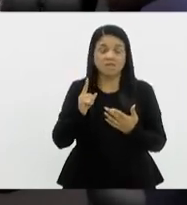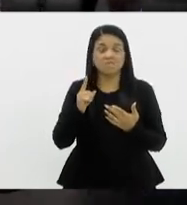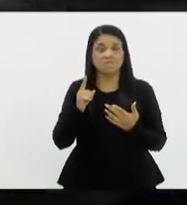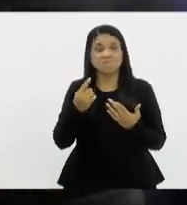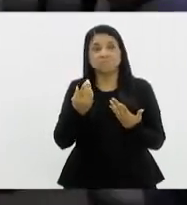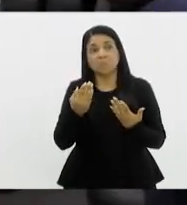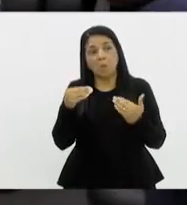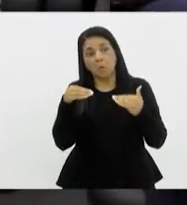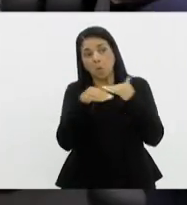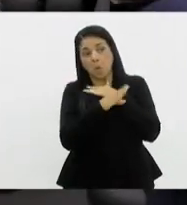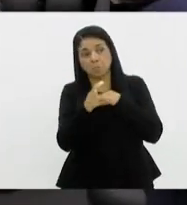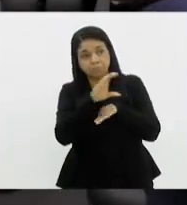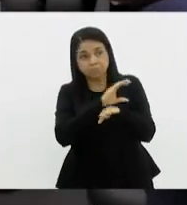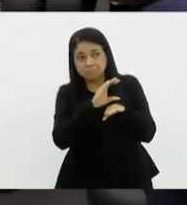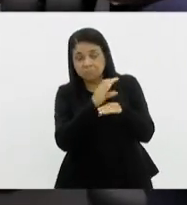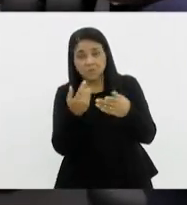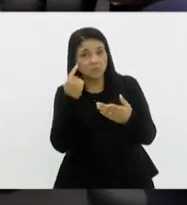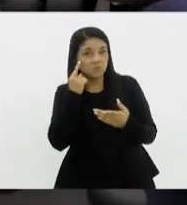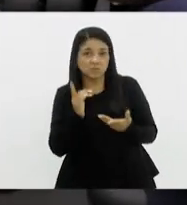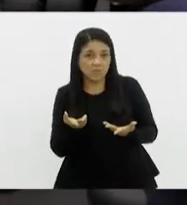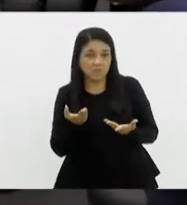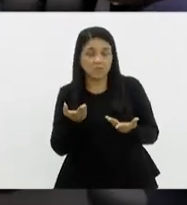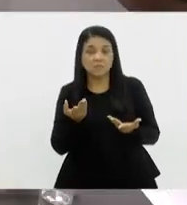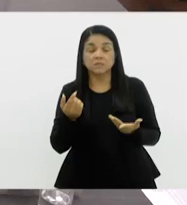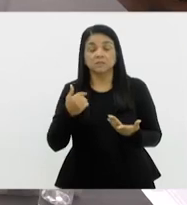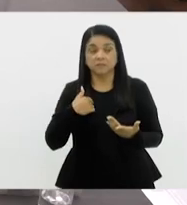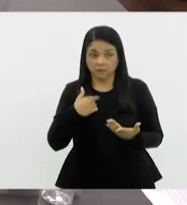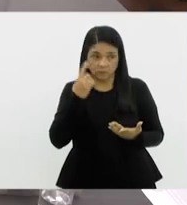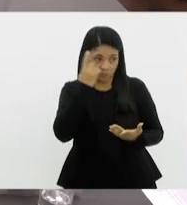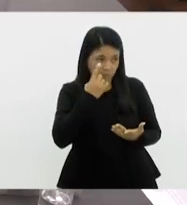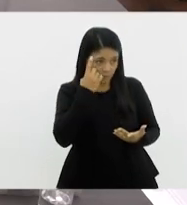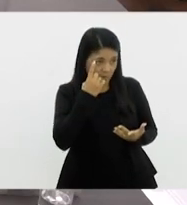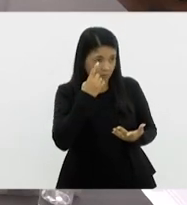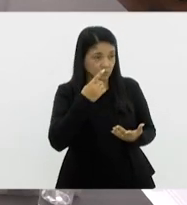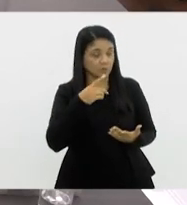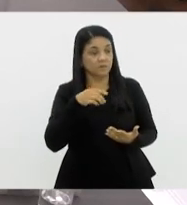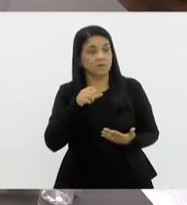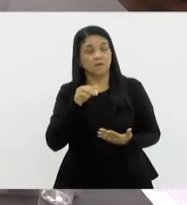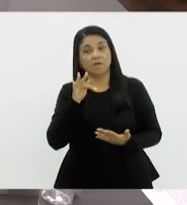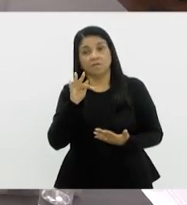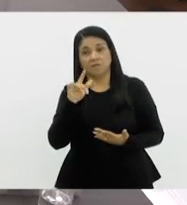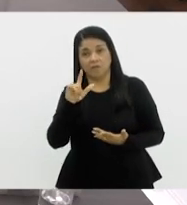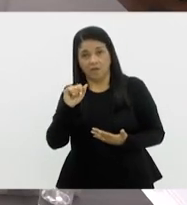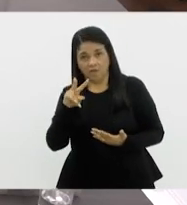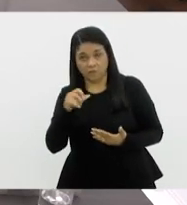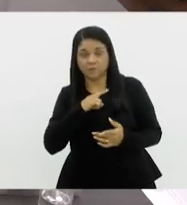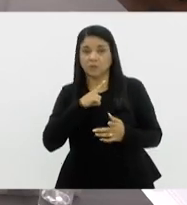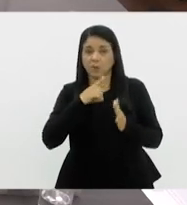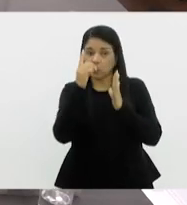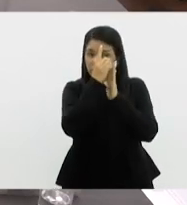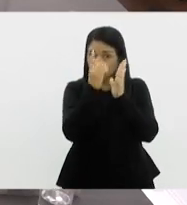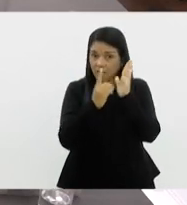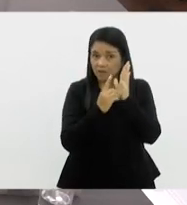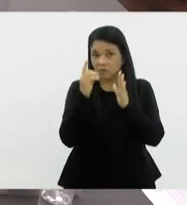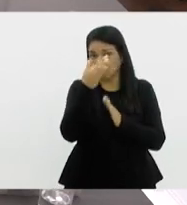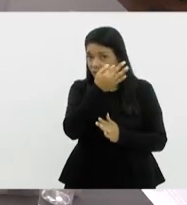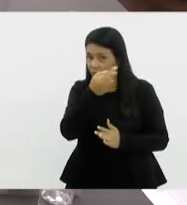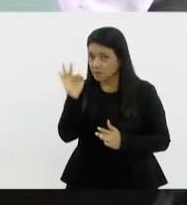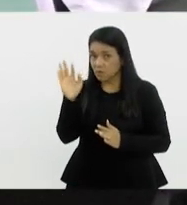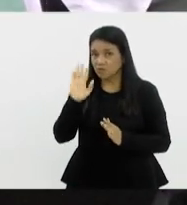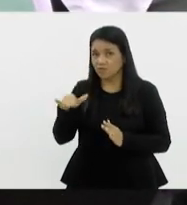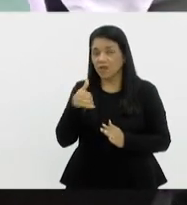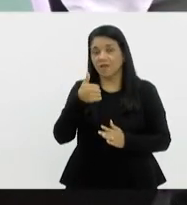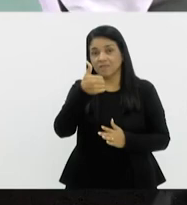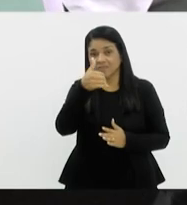inconstitucionalidade. Né? Olha só, deputado, existe um decreto federal que diz que essa margem já é 10